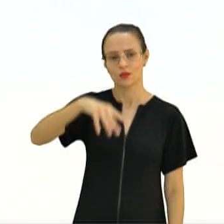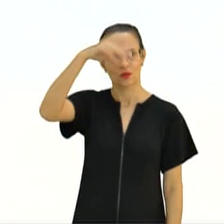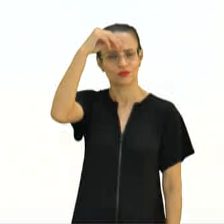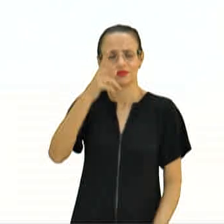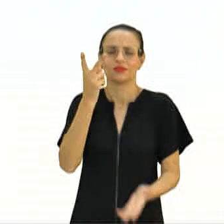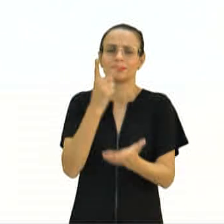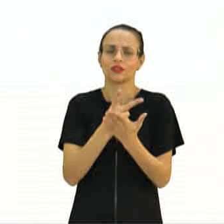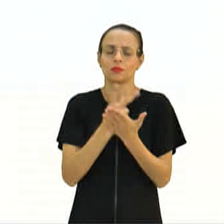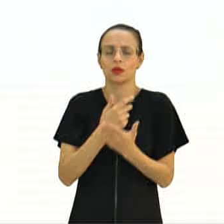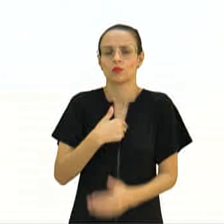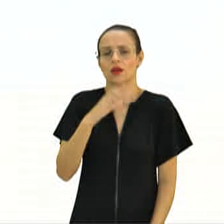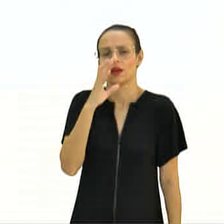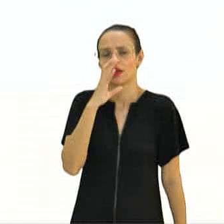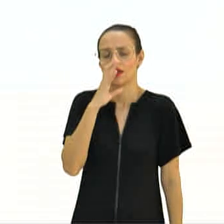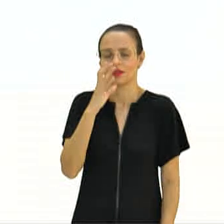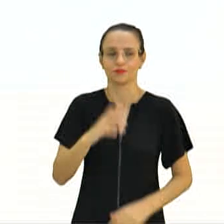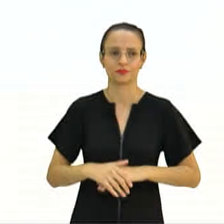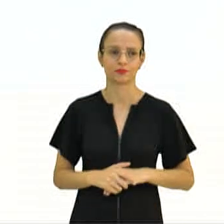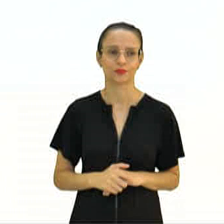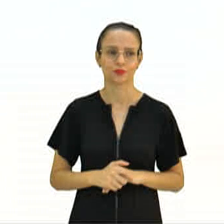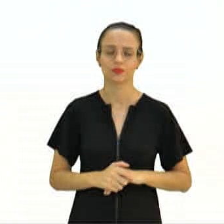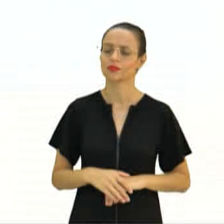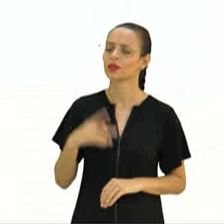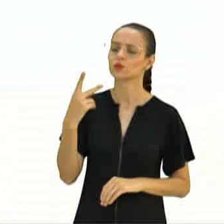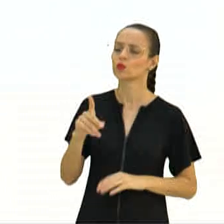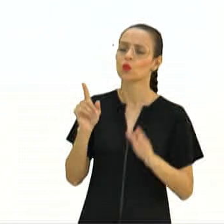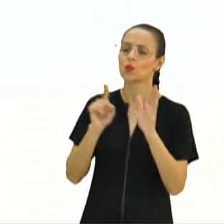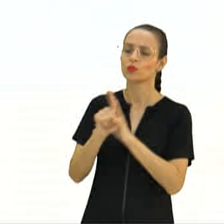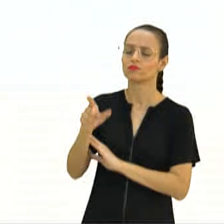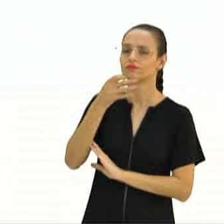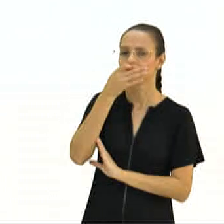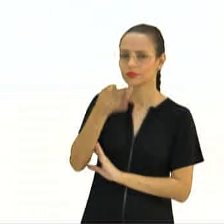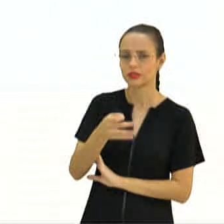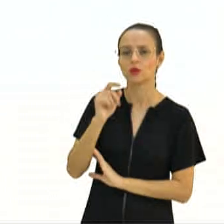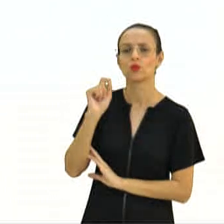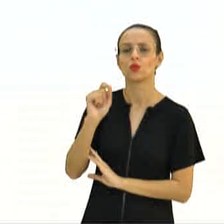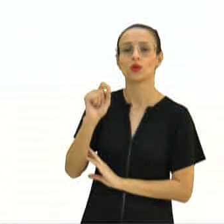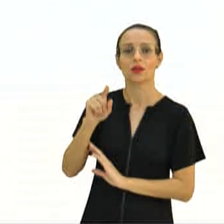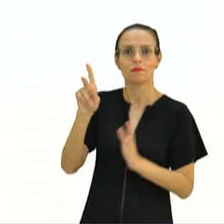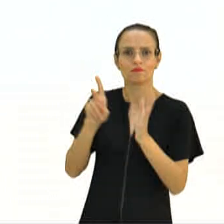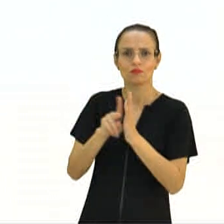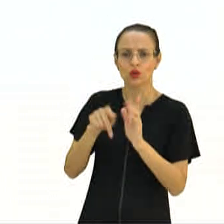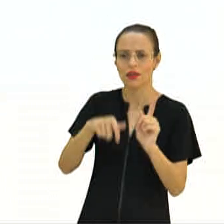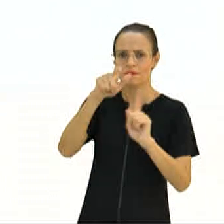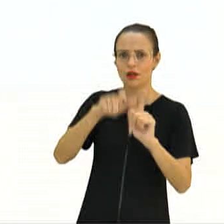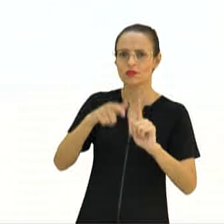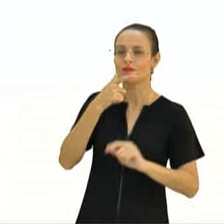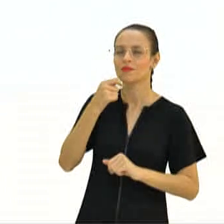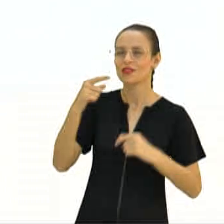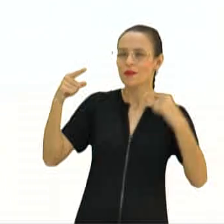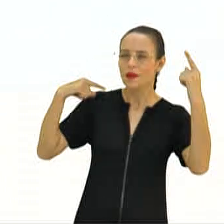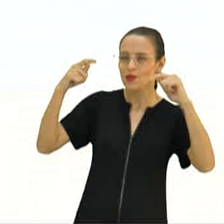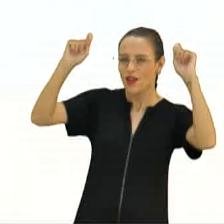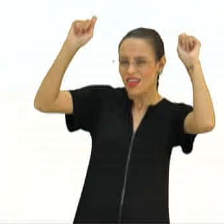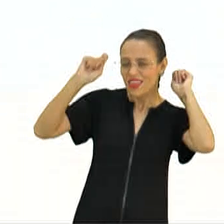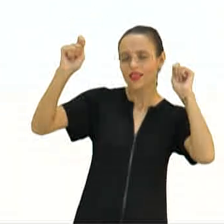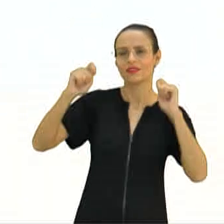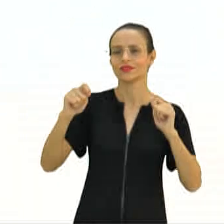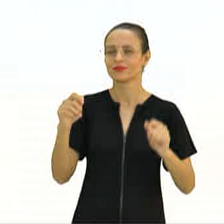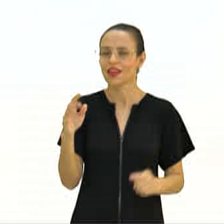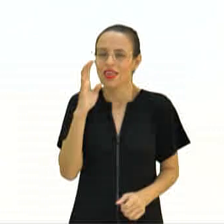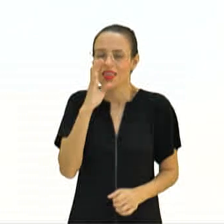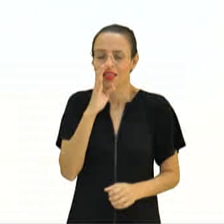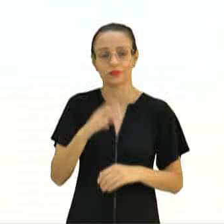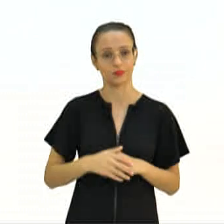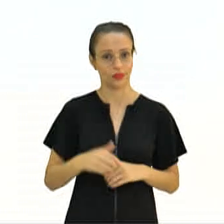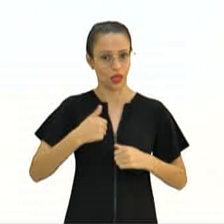encantaram. Na sua opinião, o que torna o Menino Maluquinho tão fascinante? Quando lancei